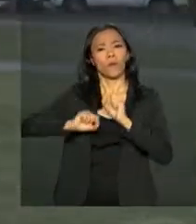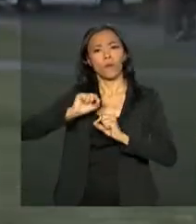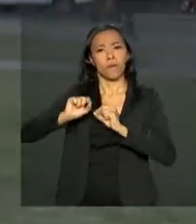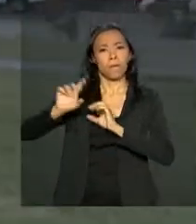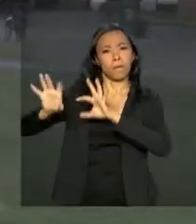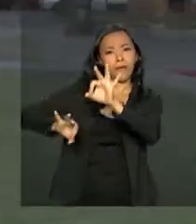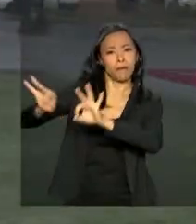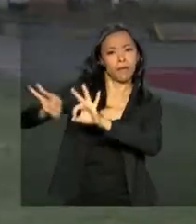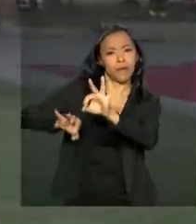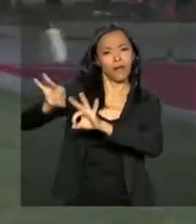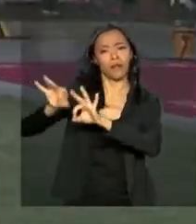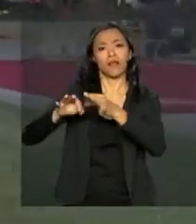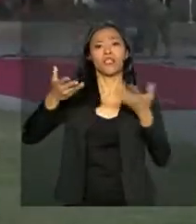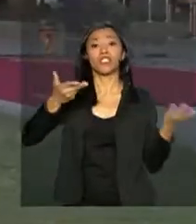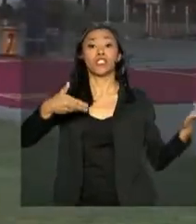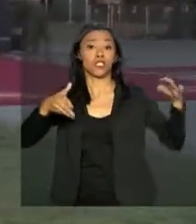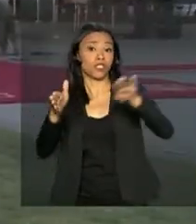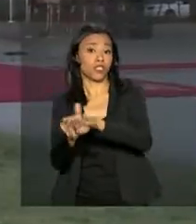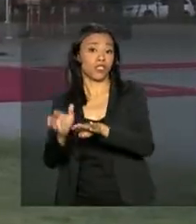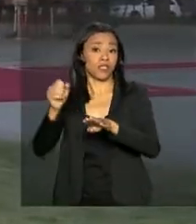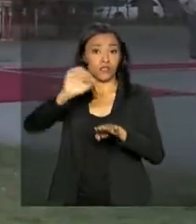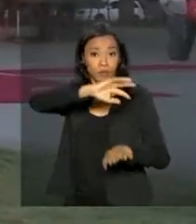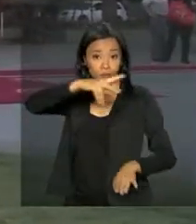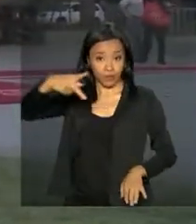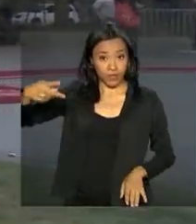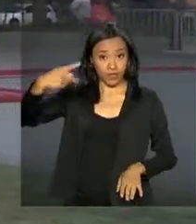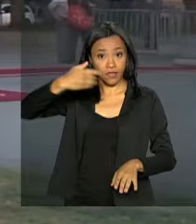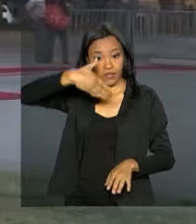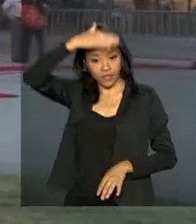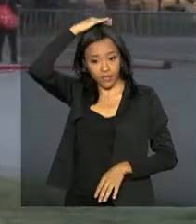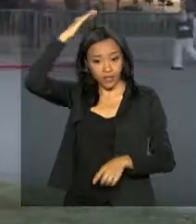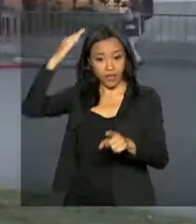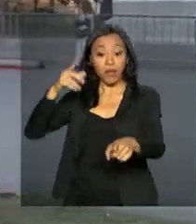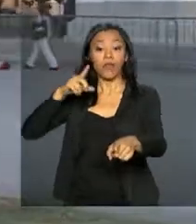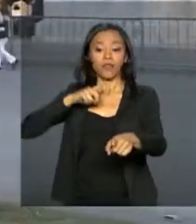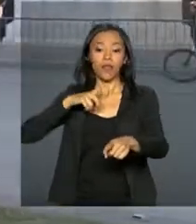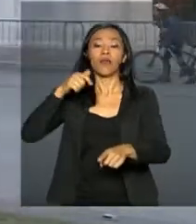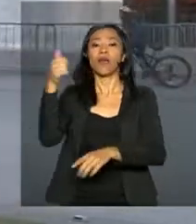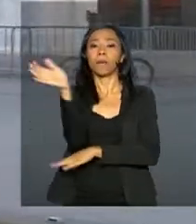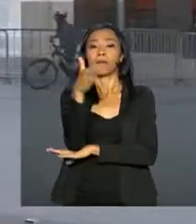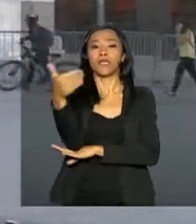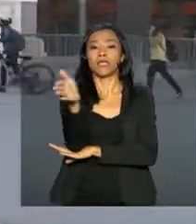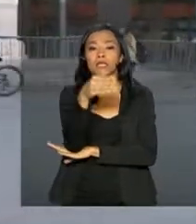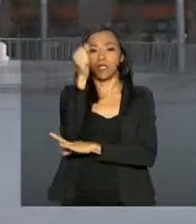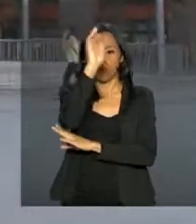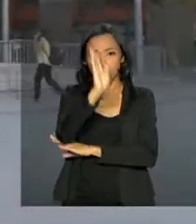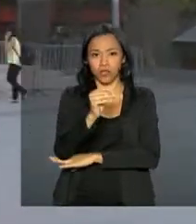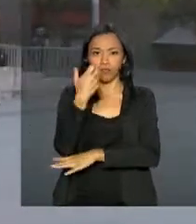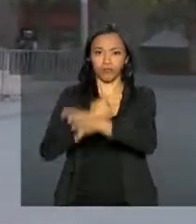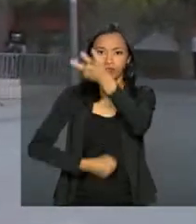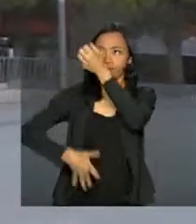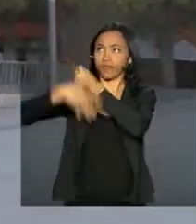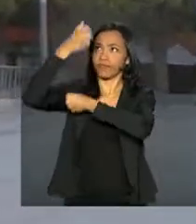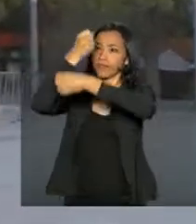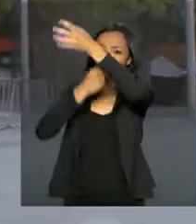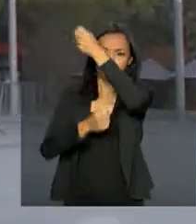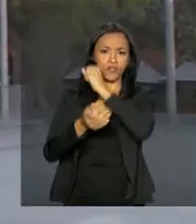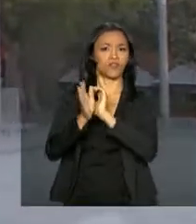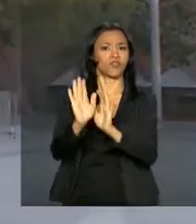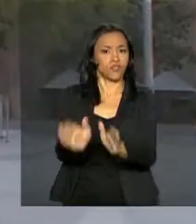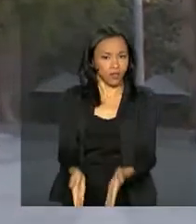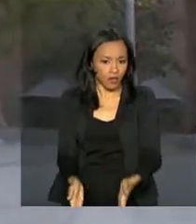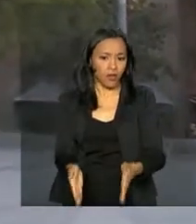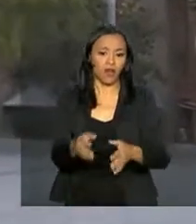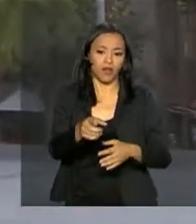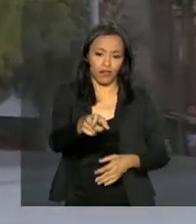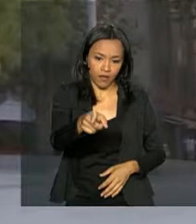a chegada do presidente michel temer aqui na praça a bandeira do brasil já foi hasteada é o presidente vai